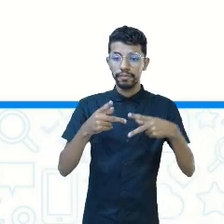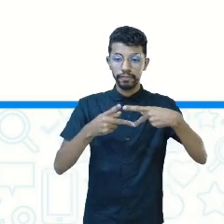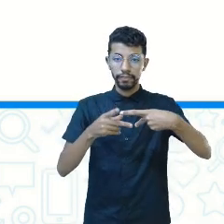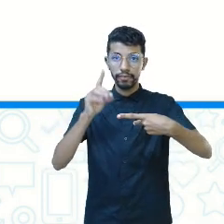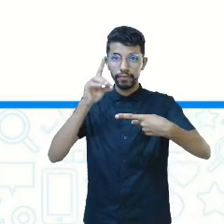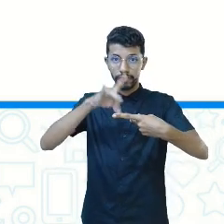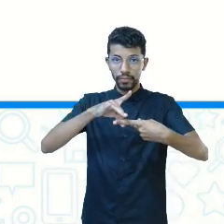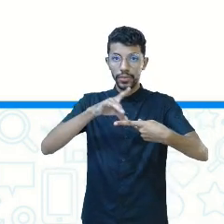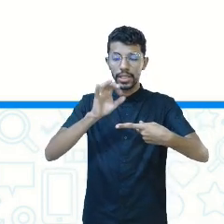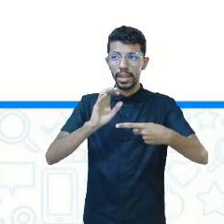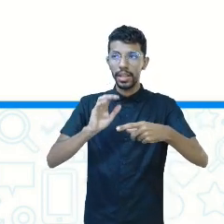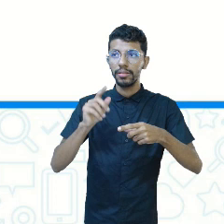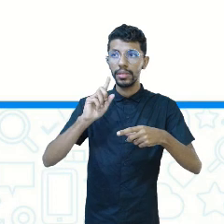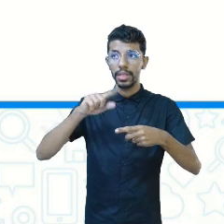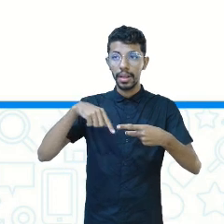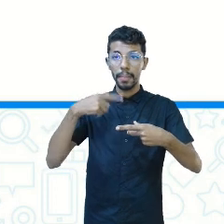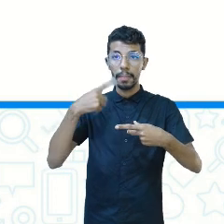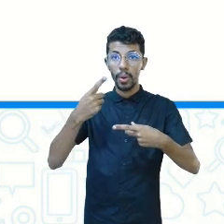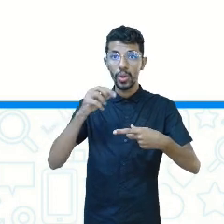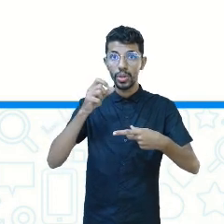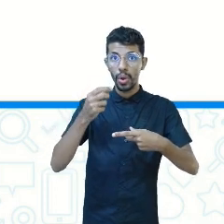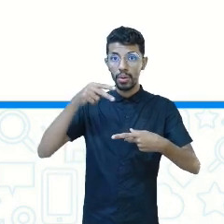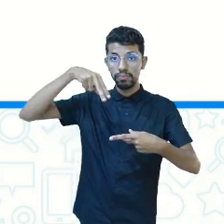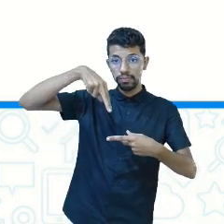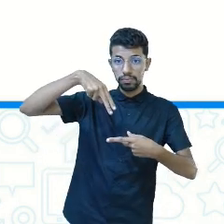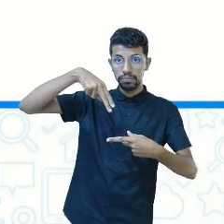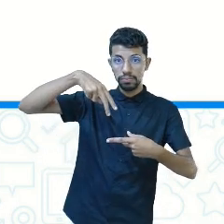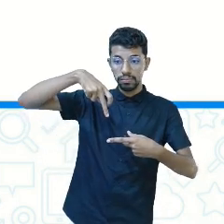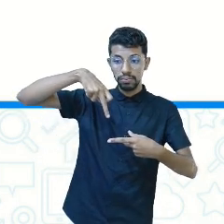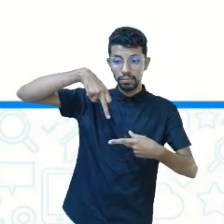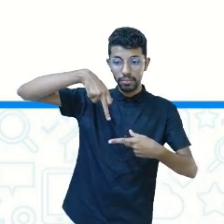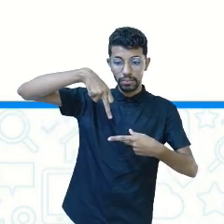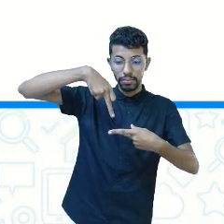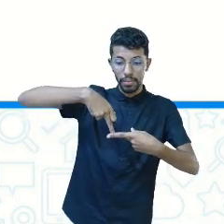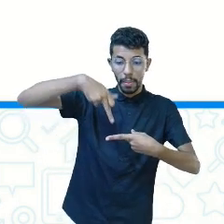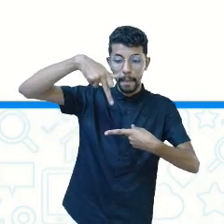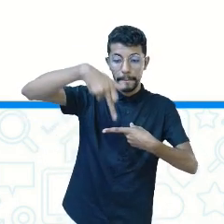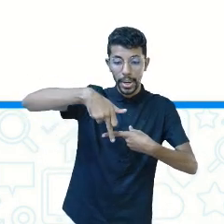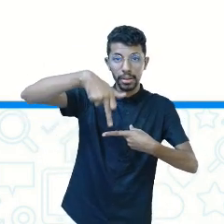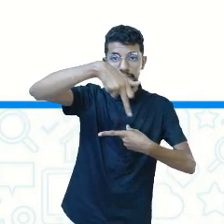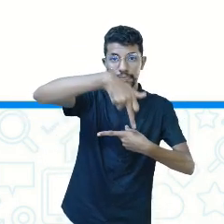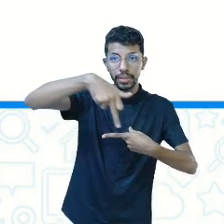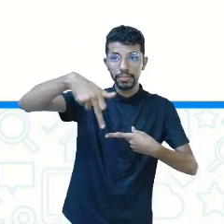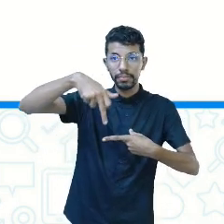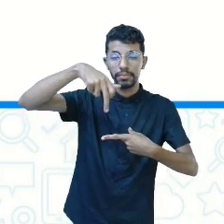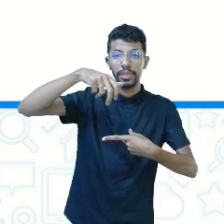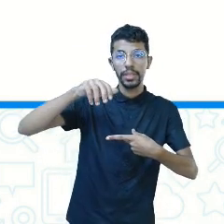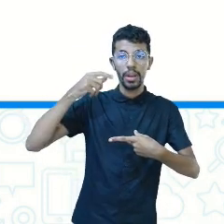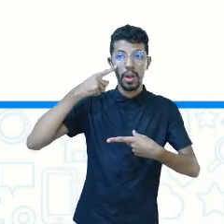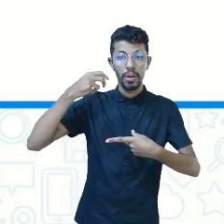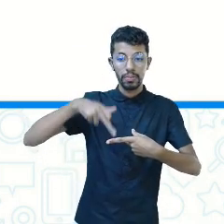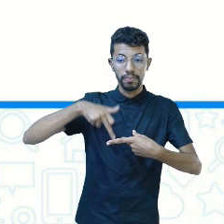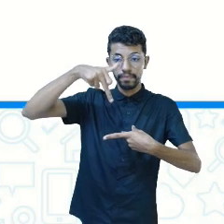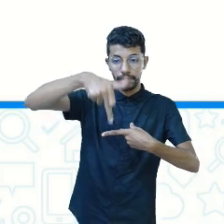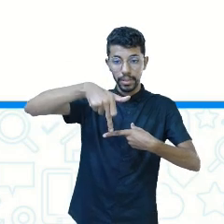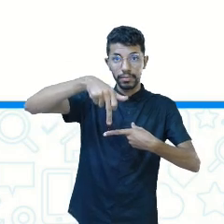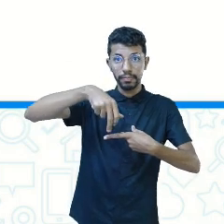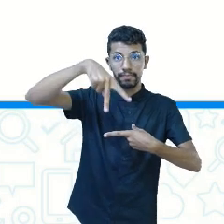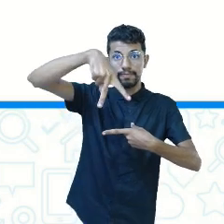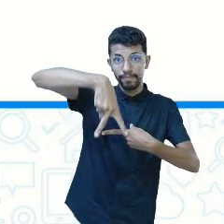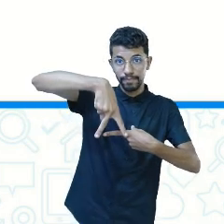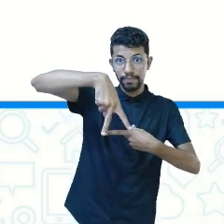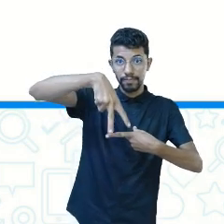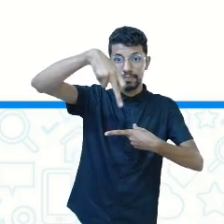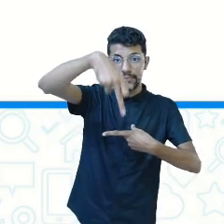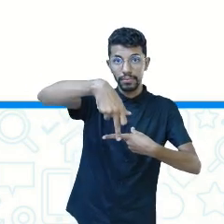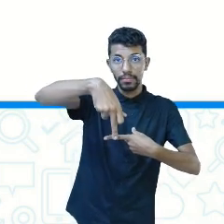Em seguida, pula em um só pé nas casas isoladas e com os 2 pés nas casas duplas, evitando que